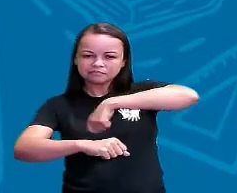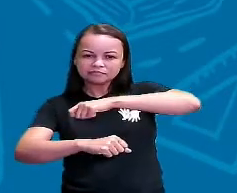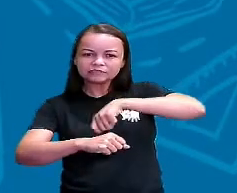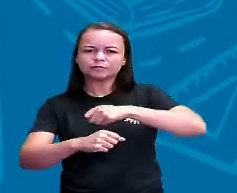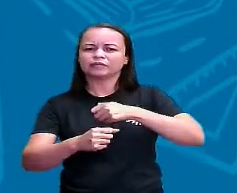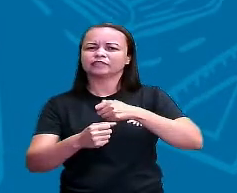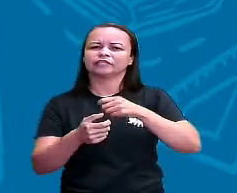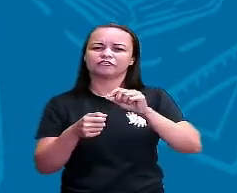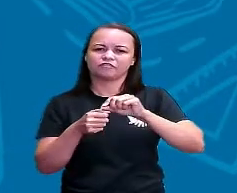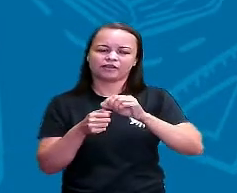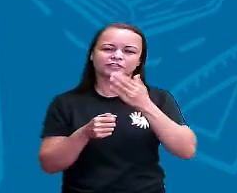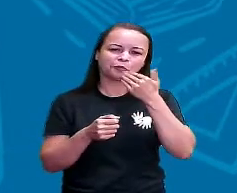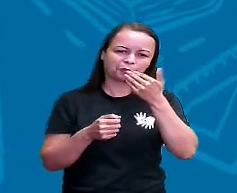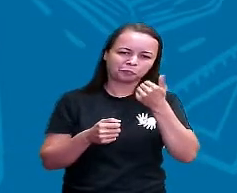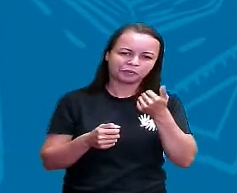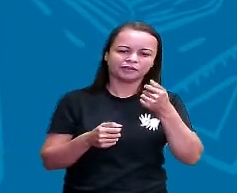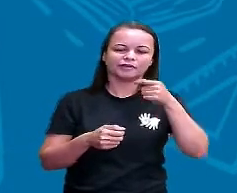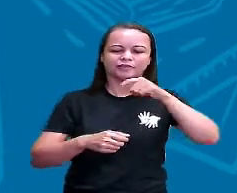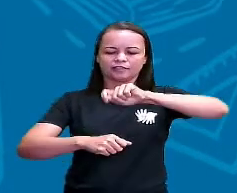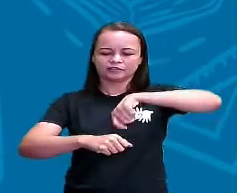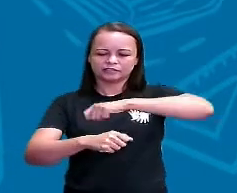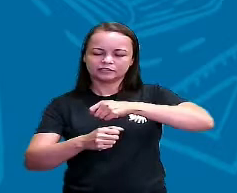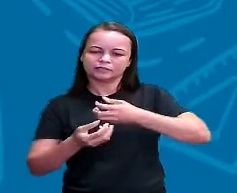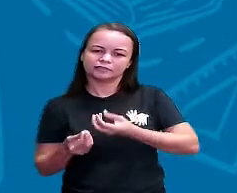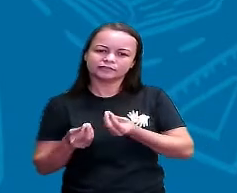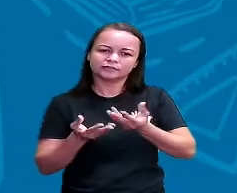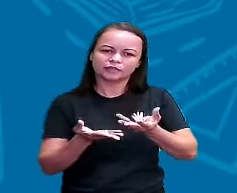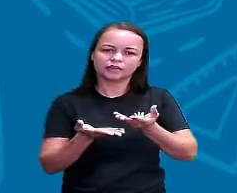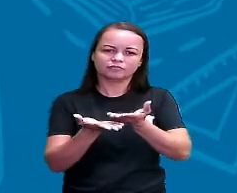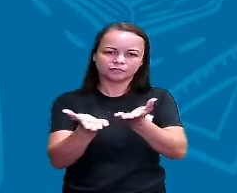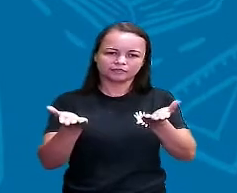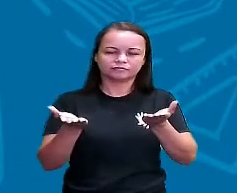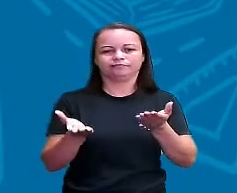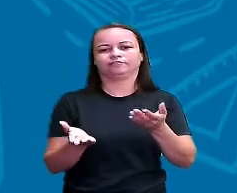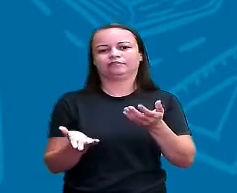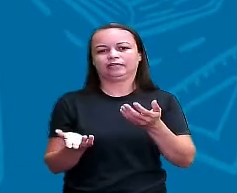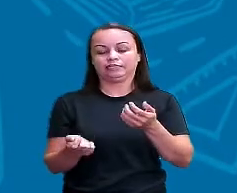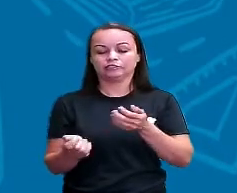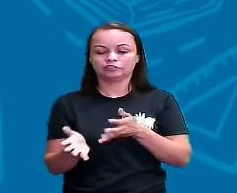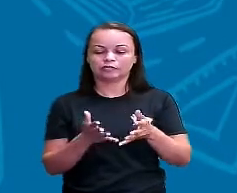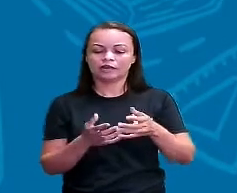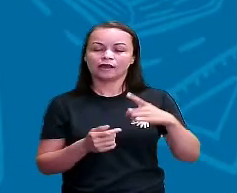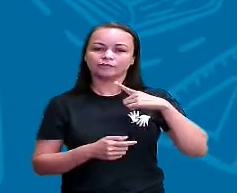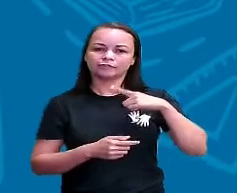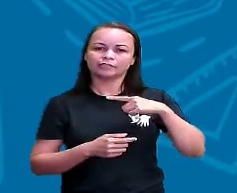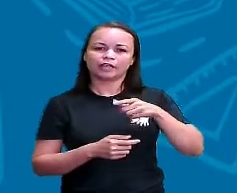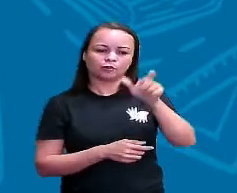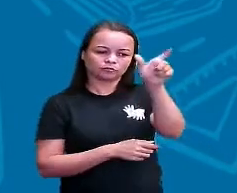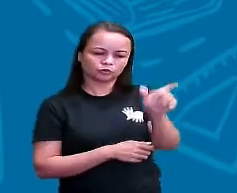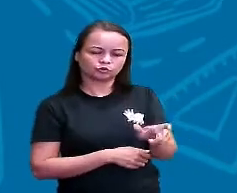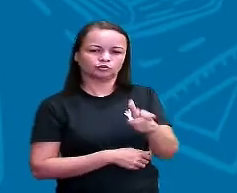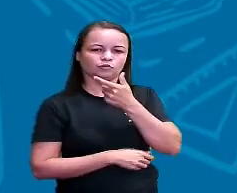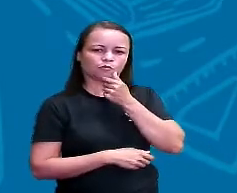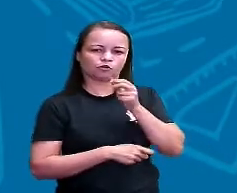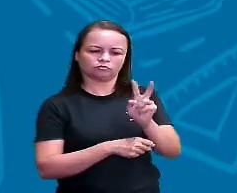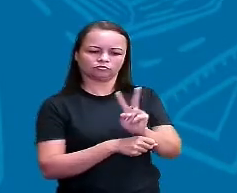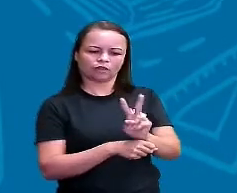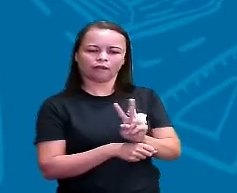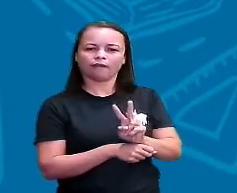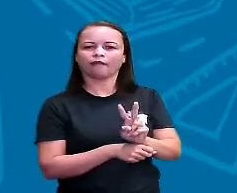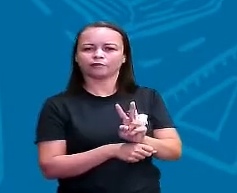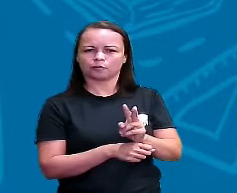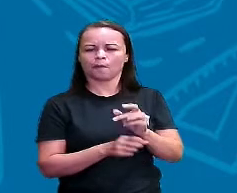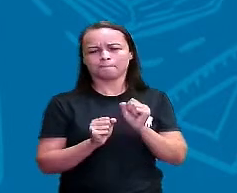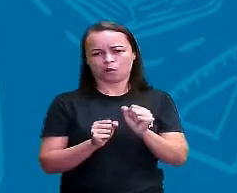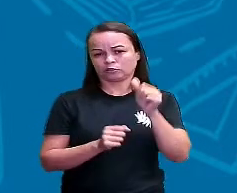fazem a merenda, que servem a merenda para você. Temos o porteiro, que é aquela pessoa que te recepciona, pode ser uma